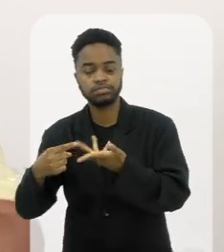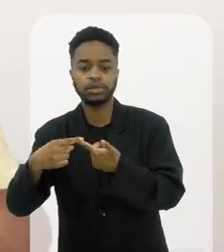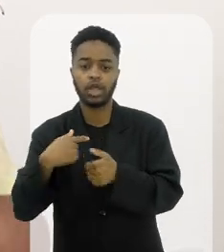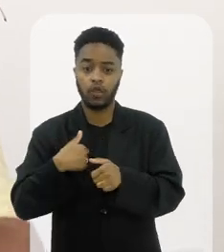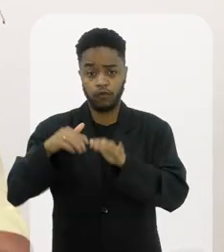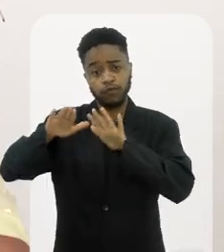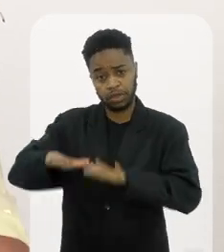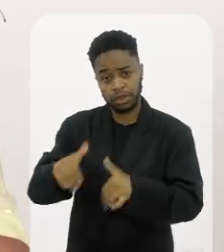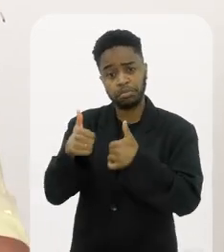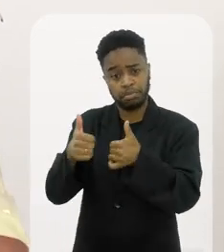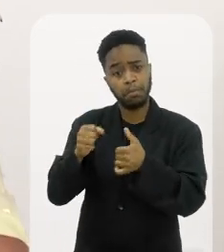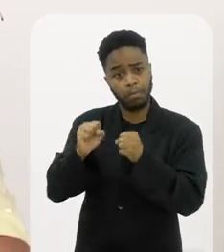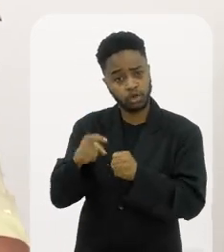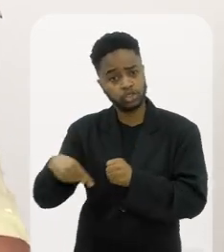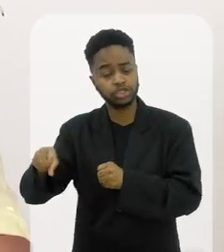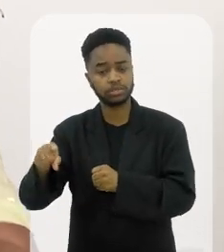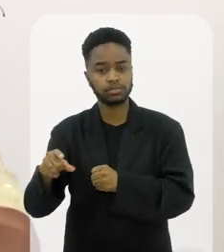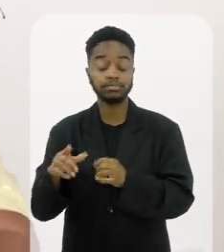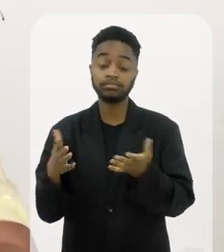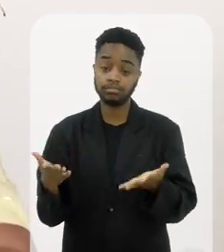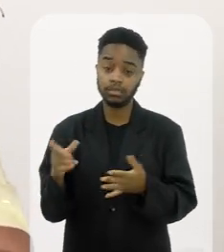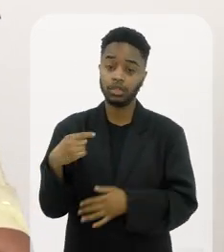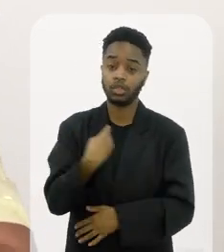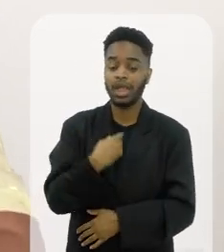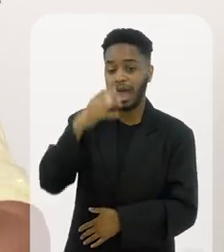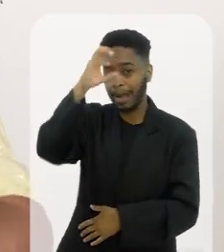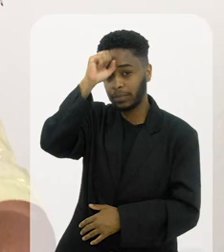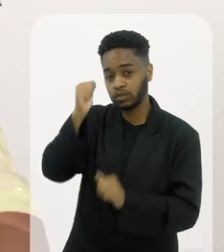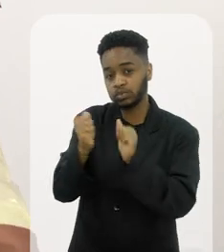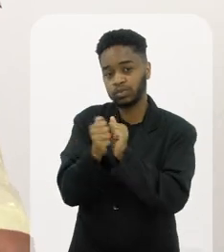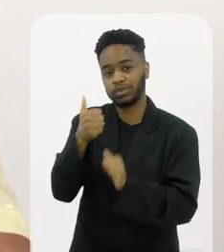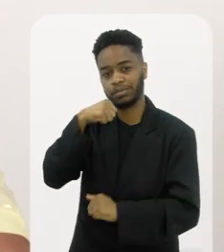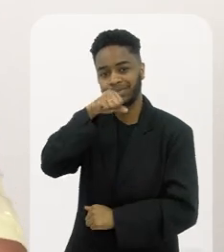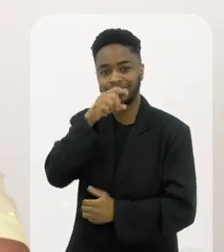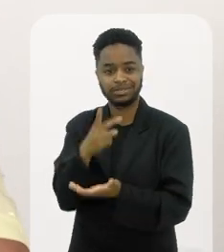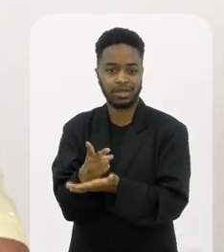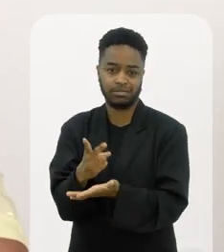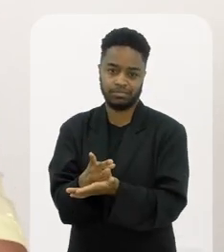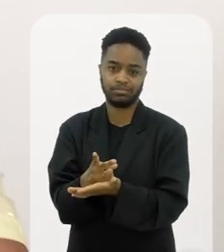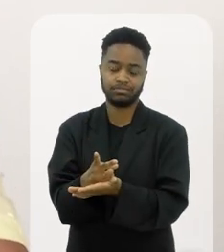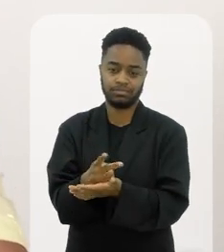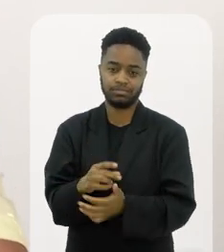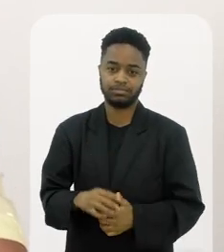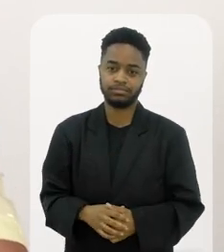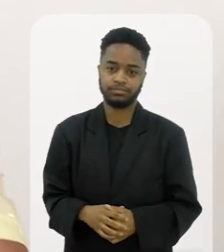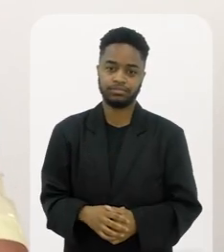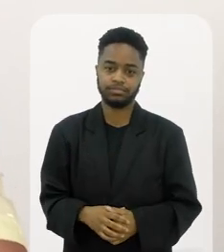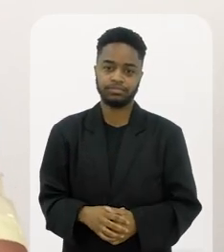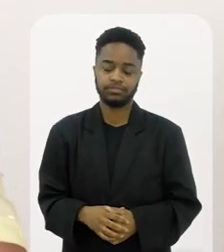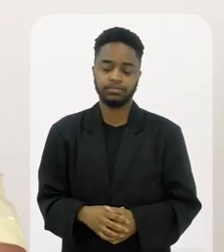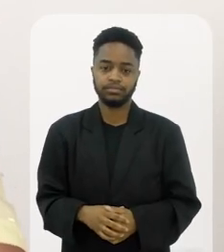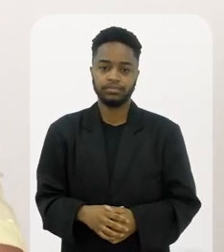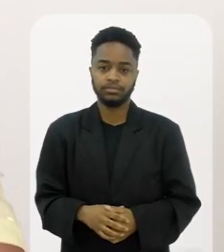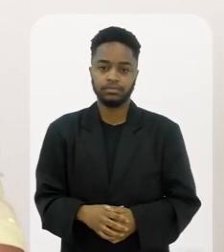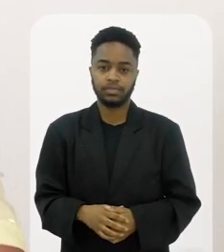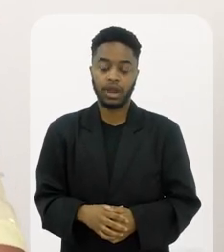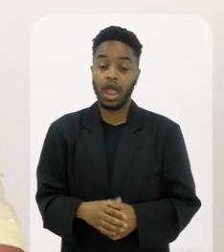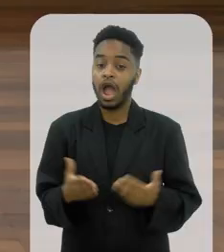façam isso. Eu fico no lugar, pode ir que eu estou aqui. Então a gente aprendeu muito isso em casa, sempre foi muito